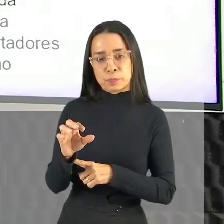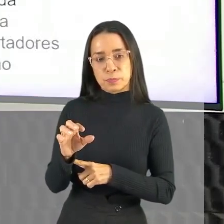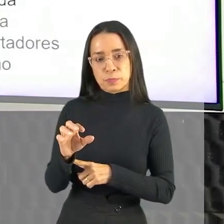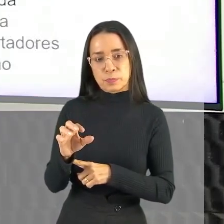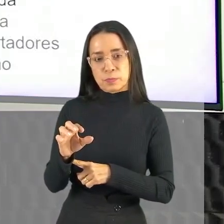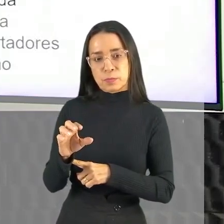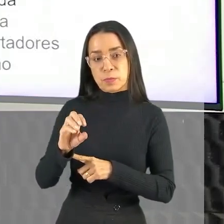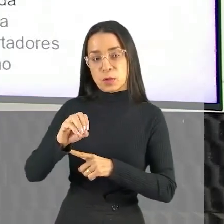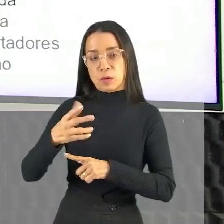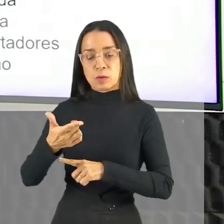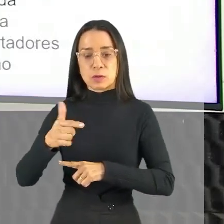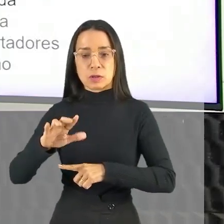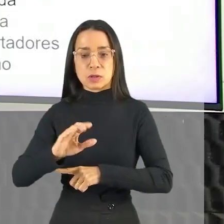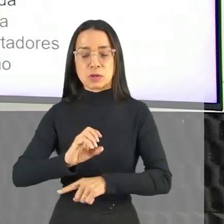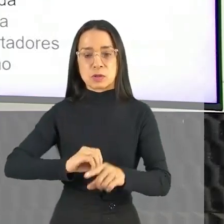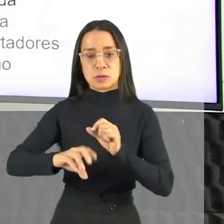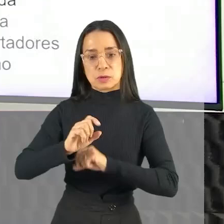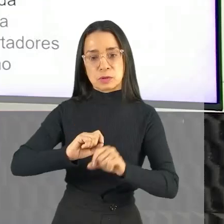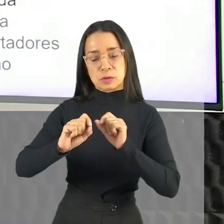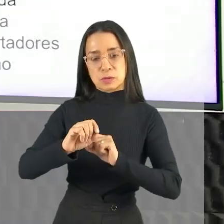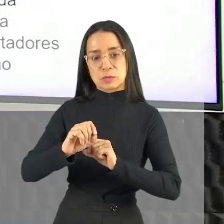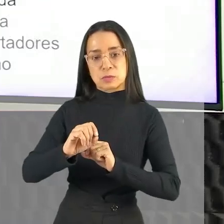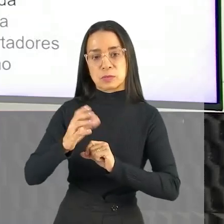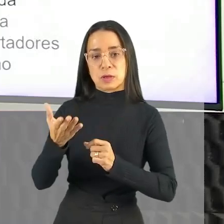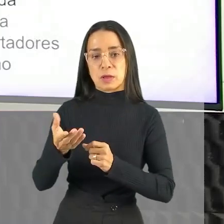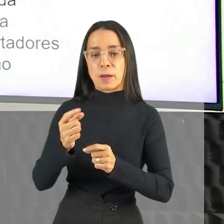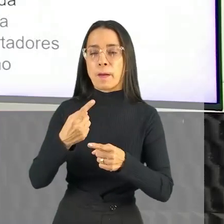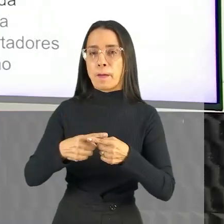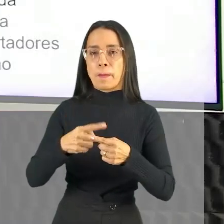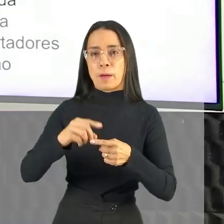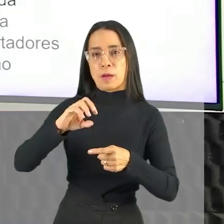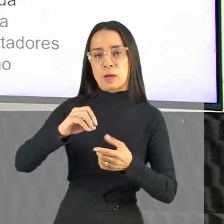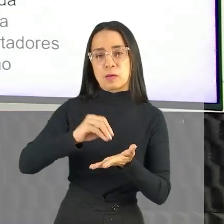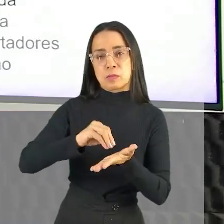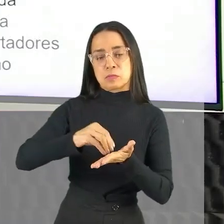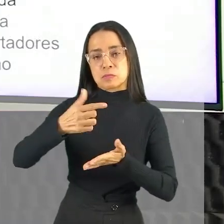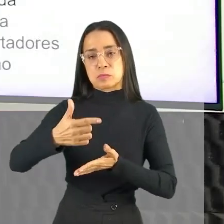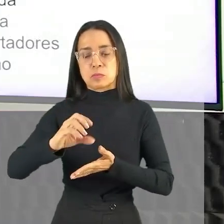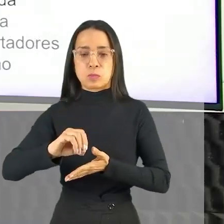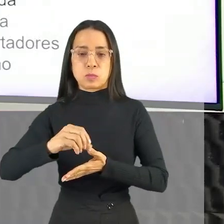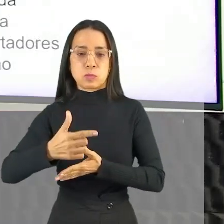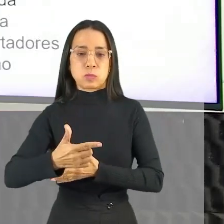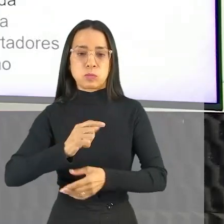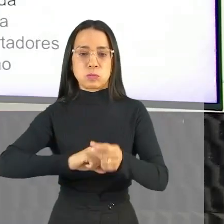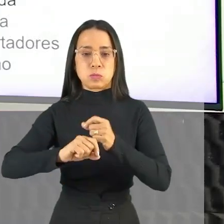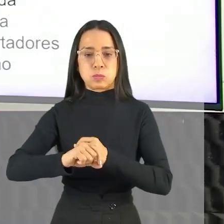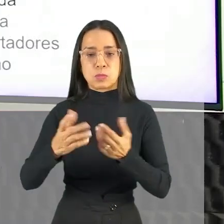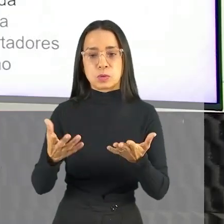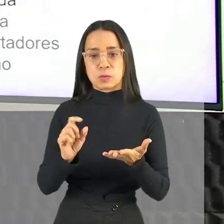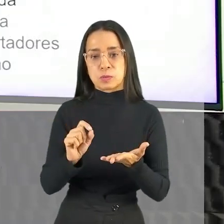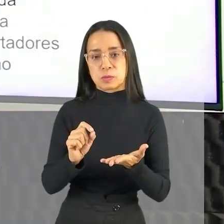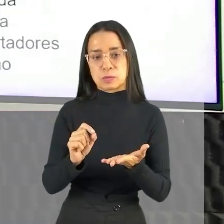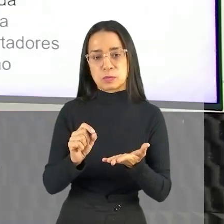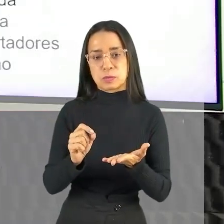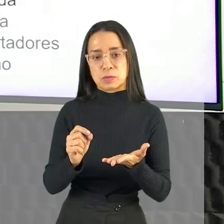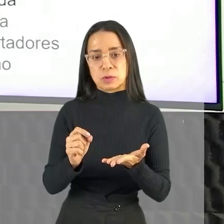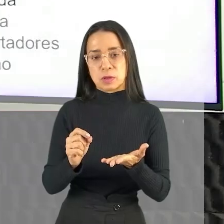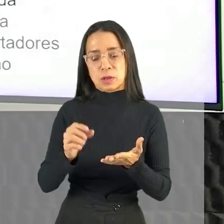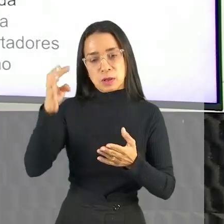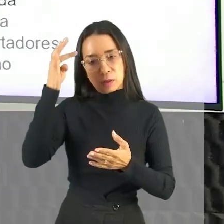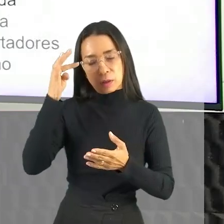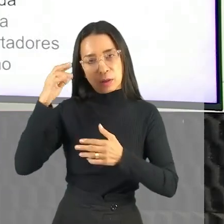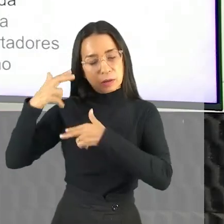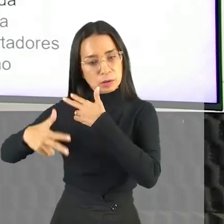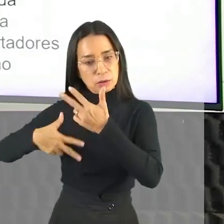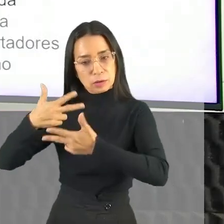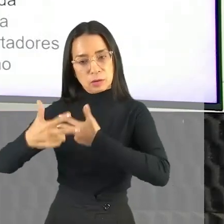agente causador da malária. A teoria evolutiva, que explica a resistência à malária por parte dos